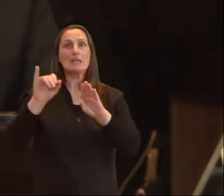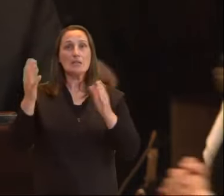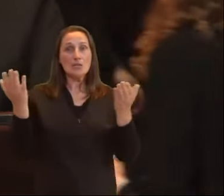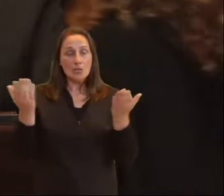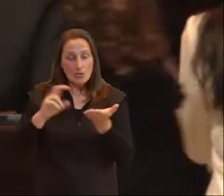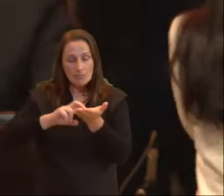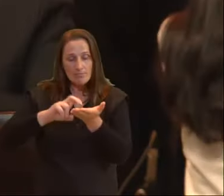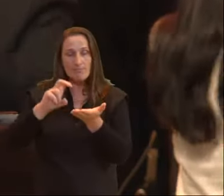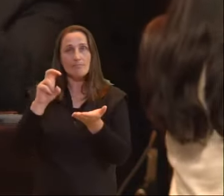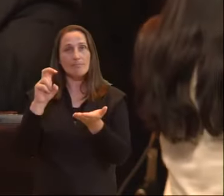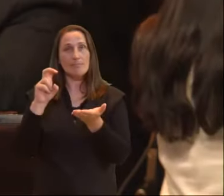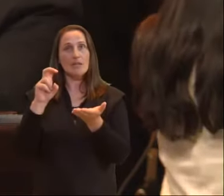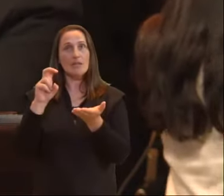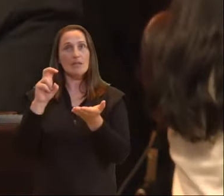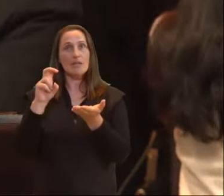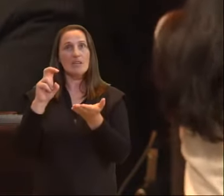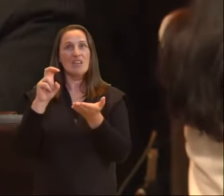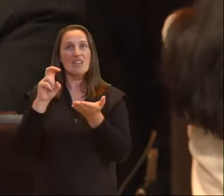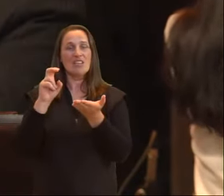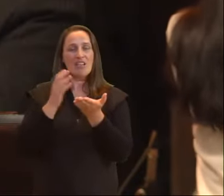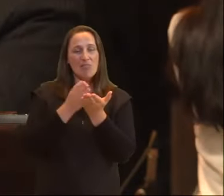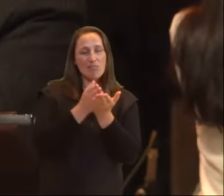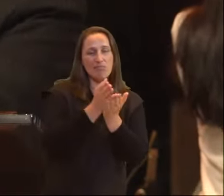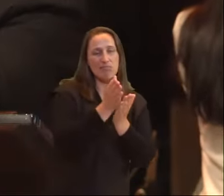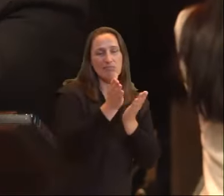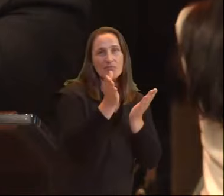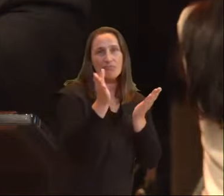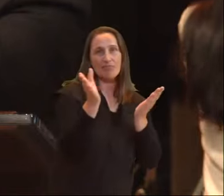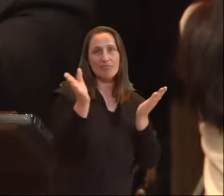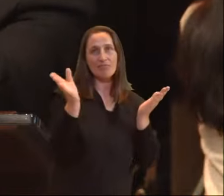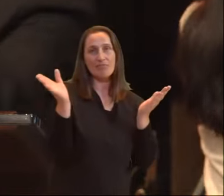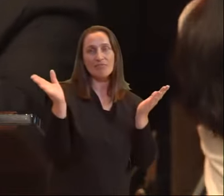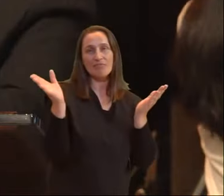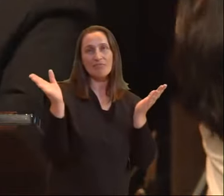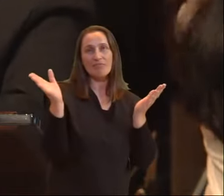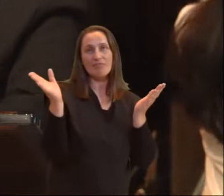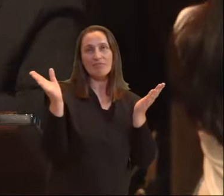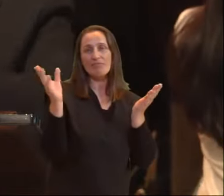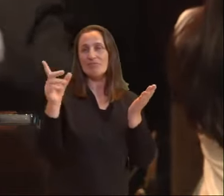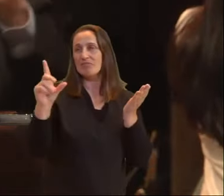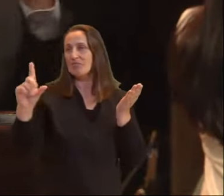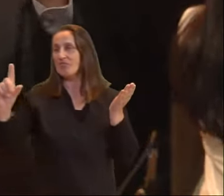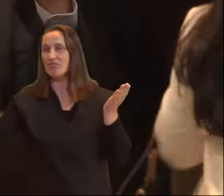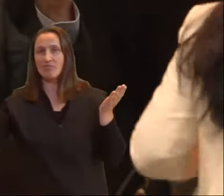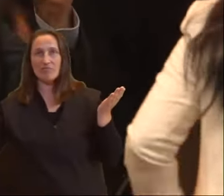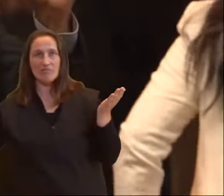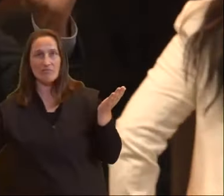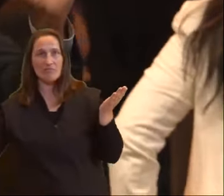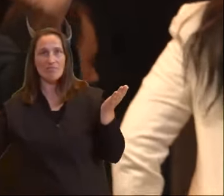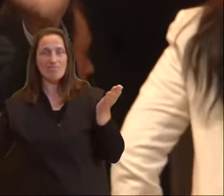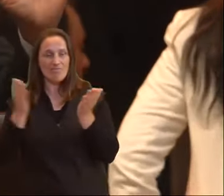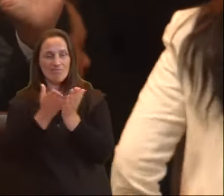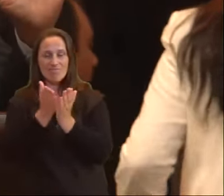manhã está afastado de Jesus, foi embora, saiu pela porta,